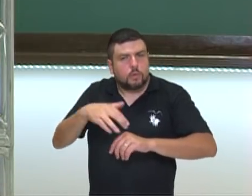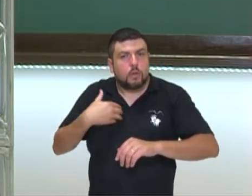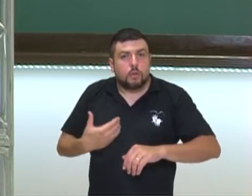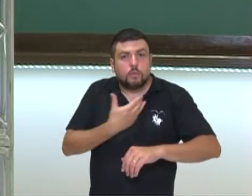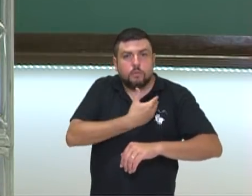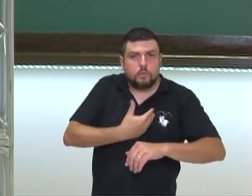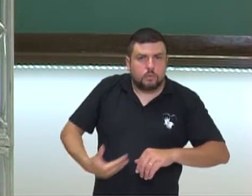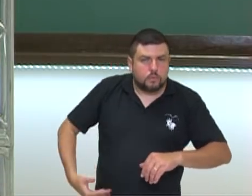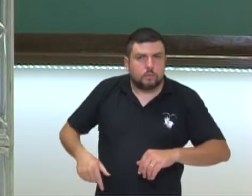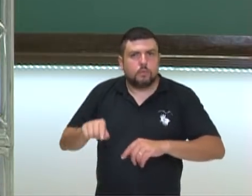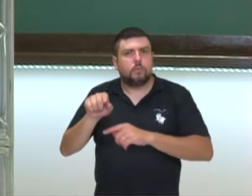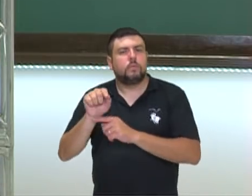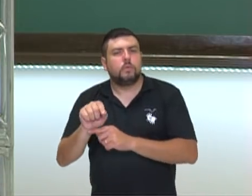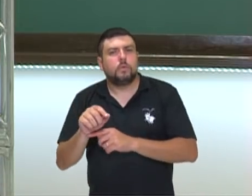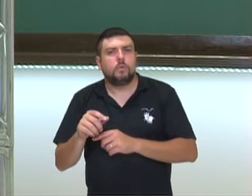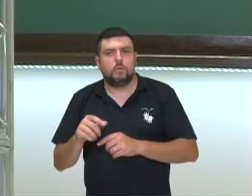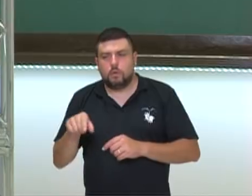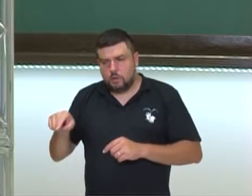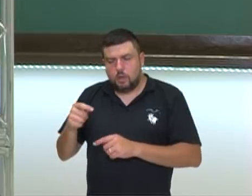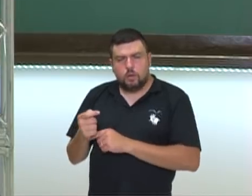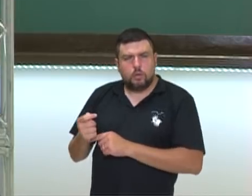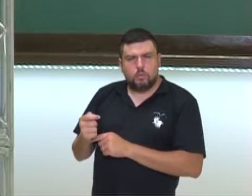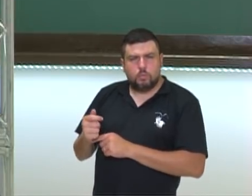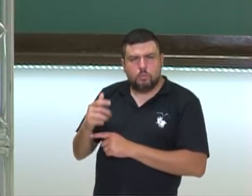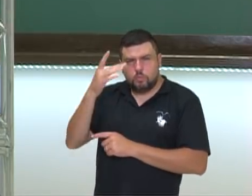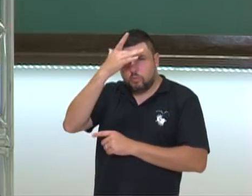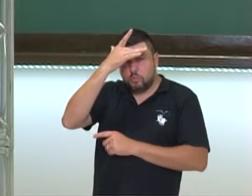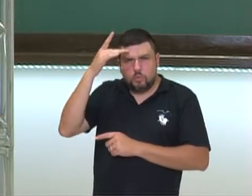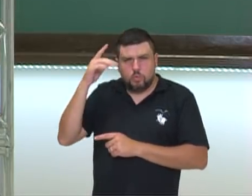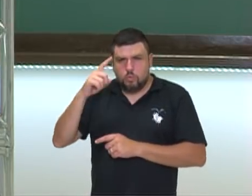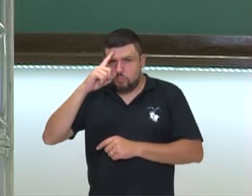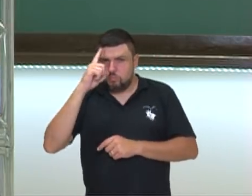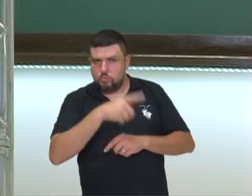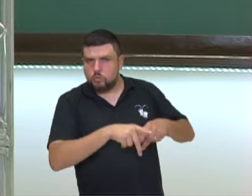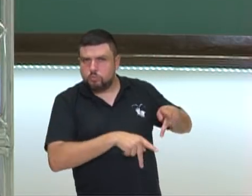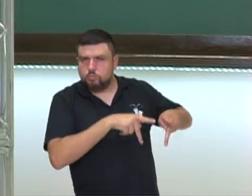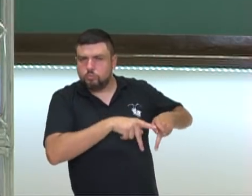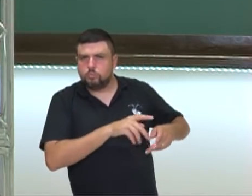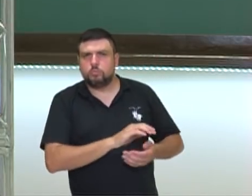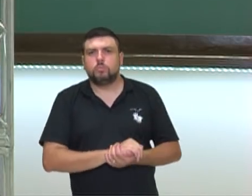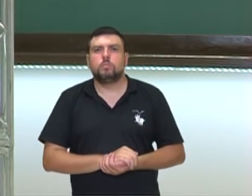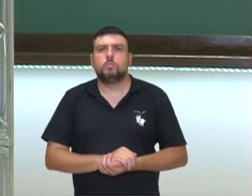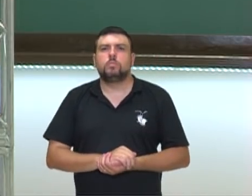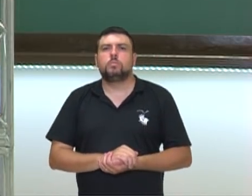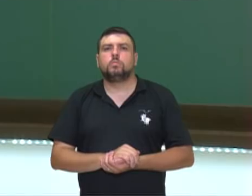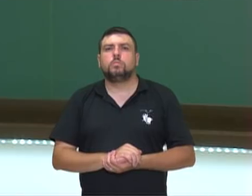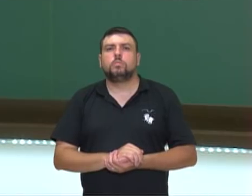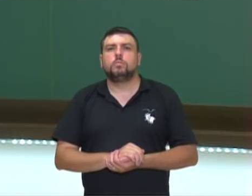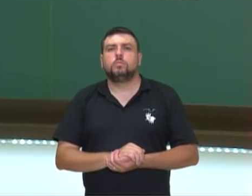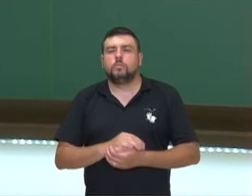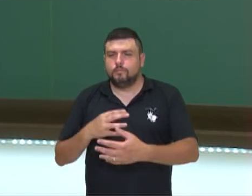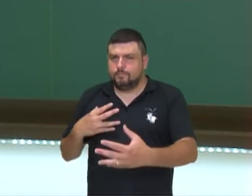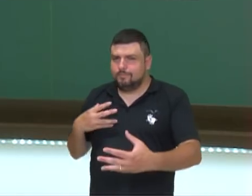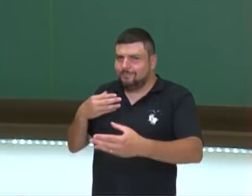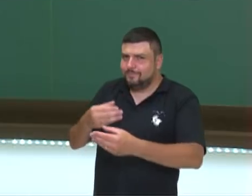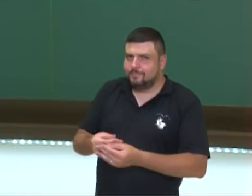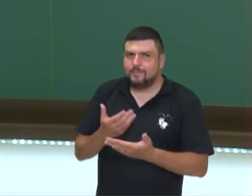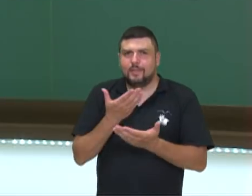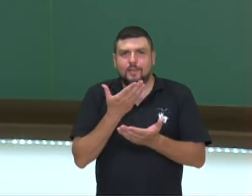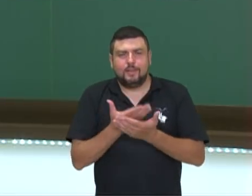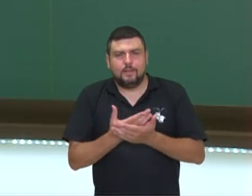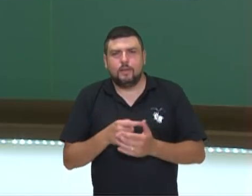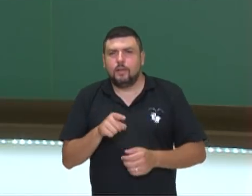governo exercido por poucos indivíduos, por essas famílias mais ricas. Então, nessa aula, você viu que a